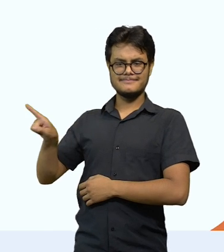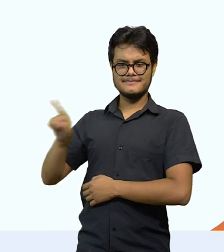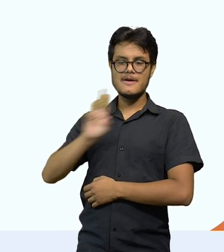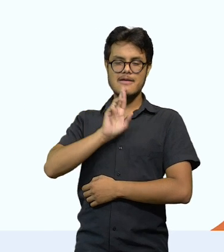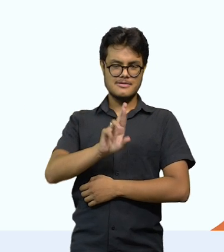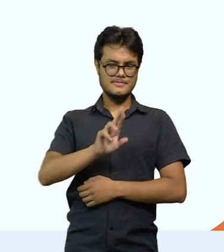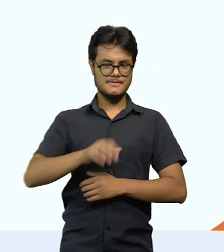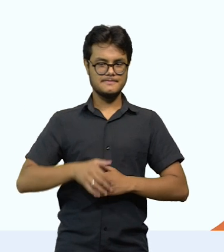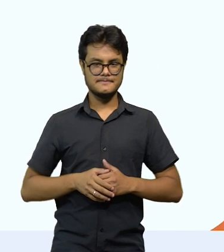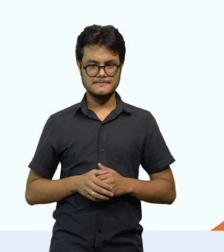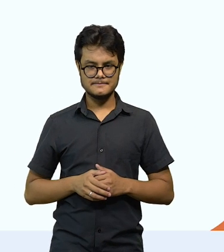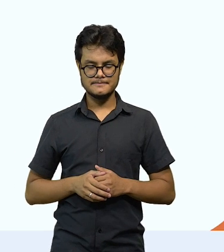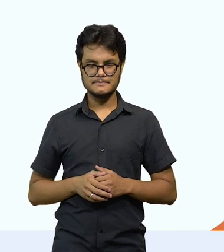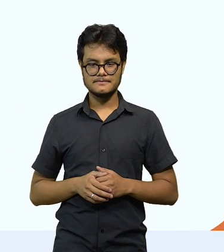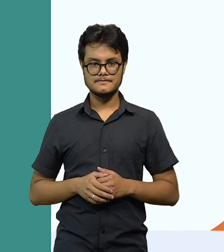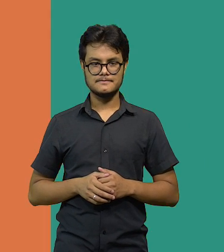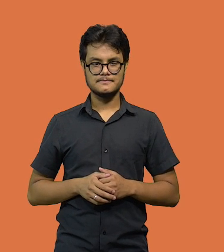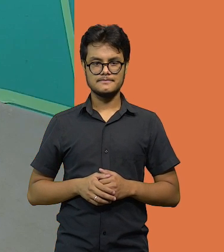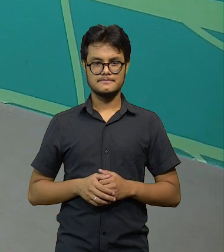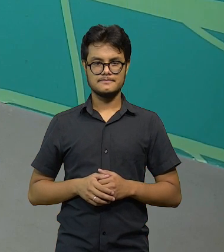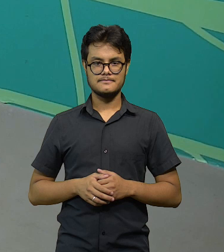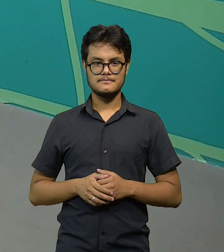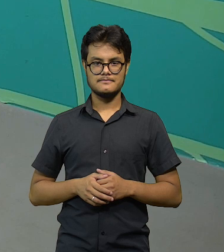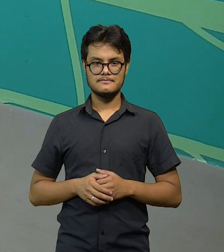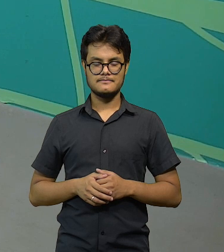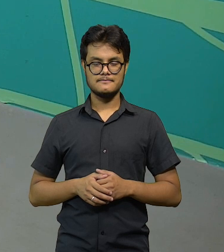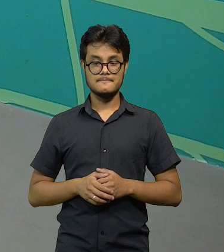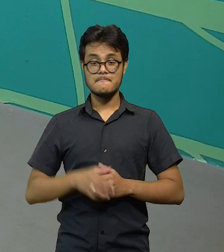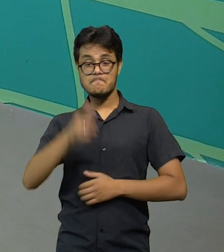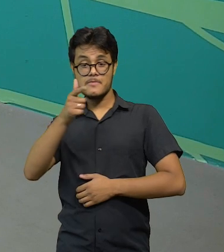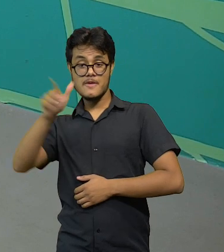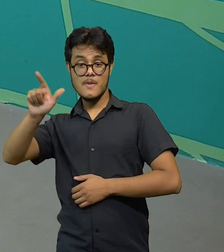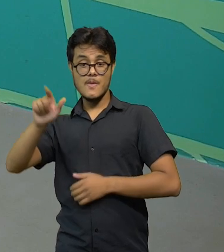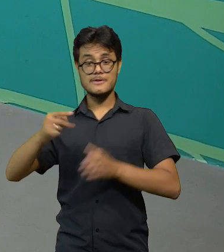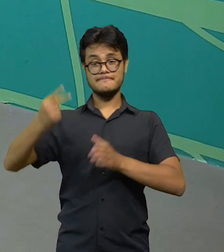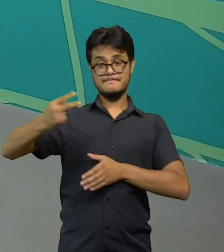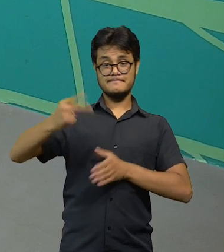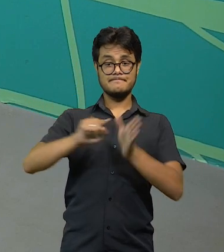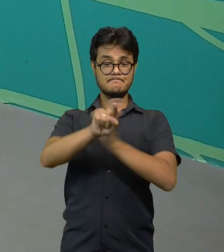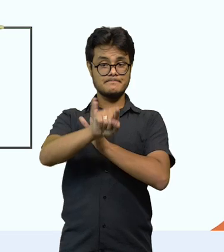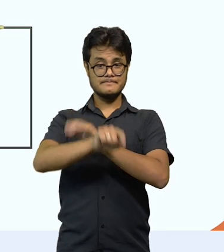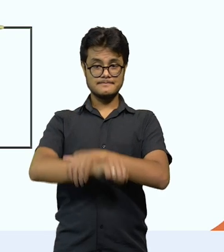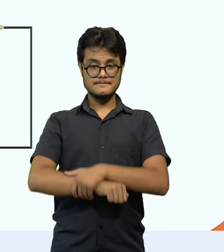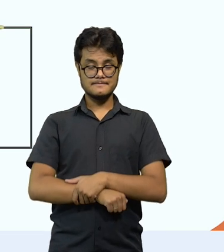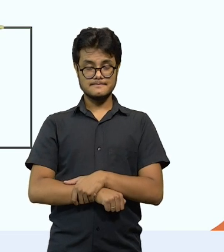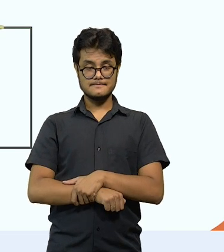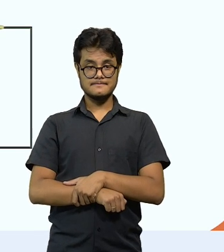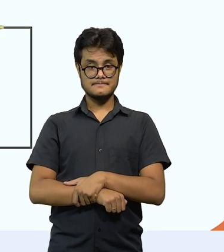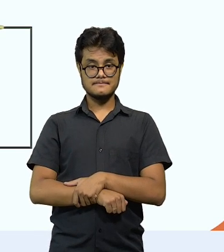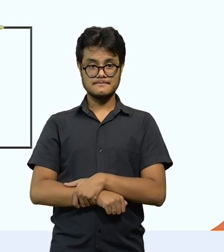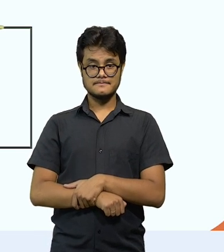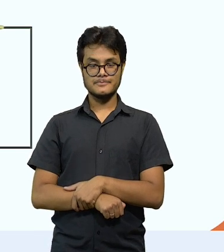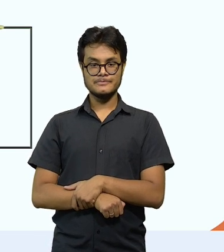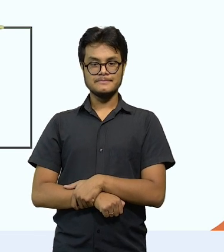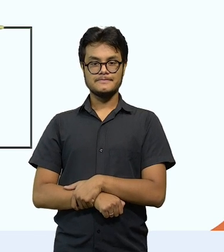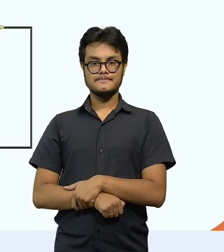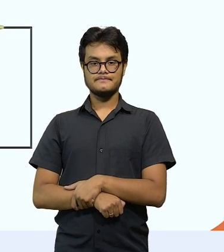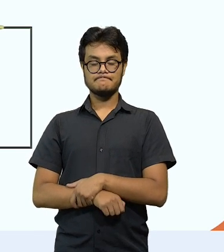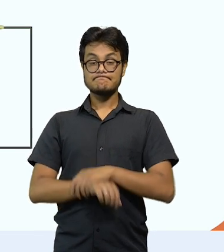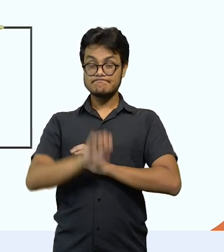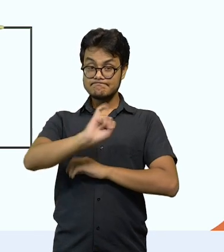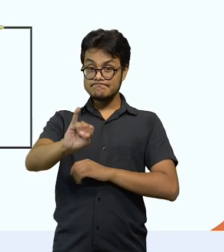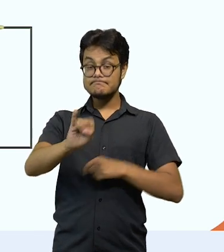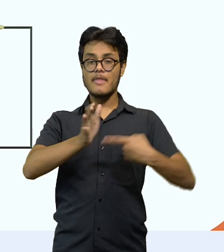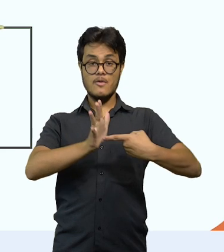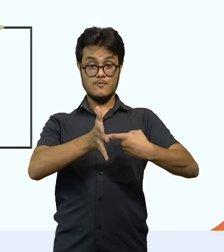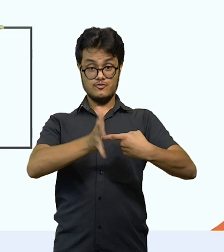a letra E. E vamos para a nossa questão de número 2. Farm RP. Quando